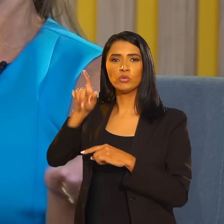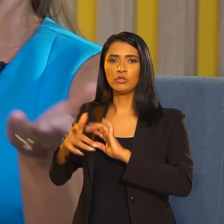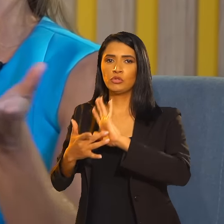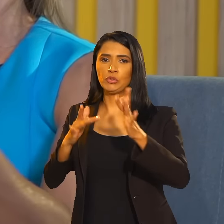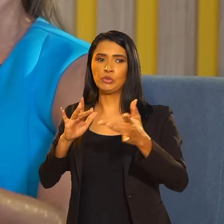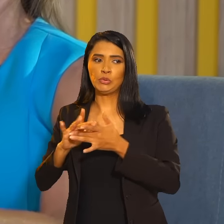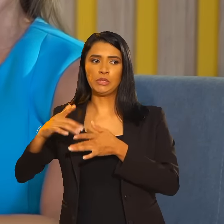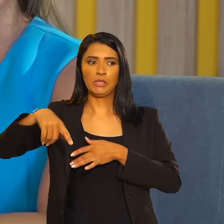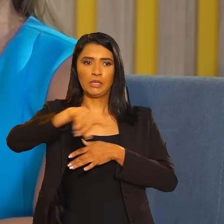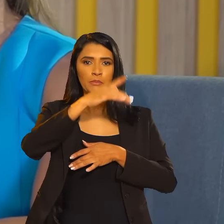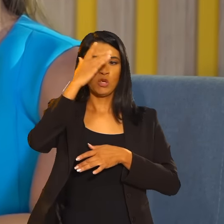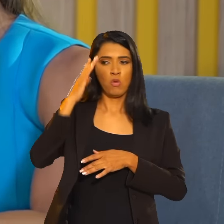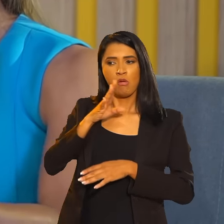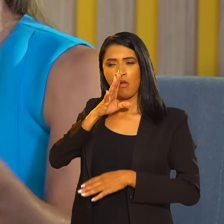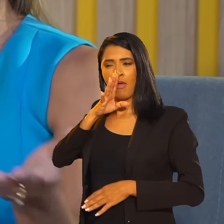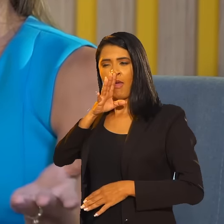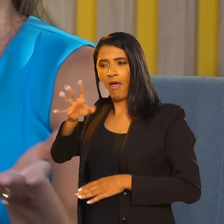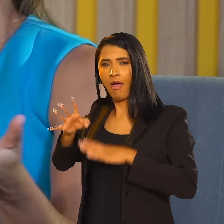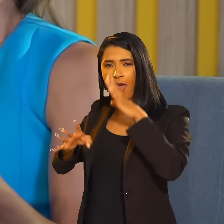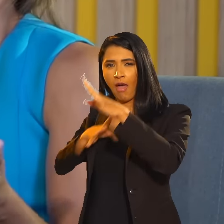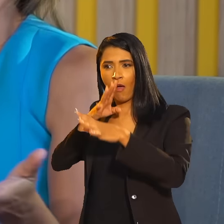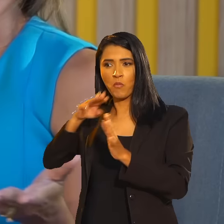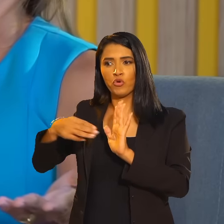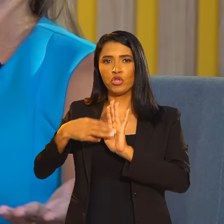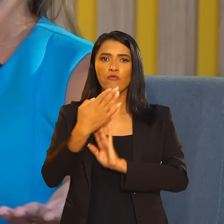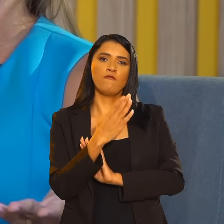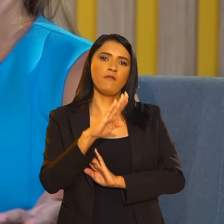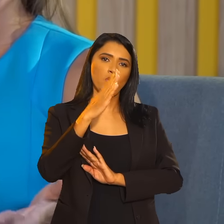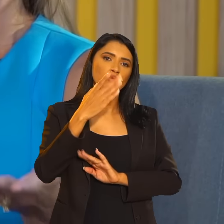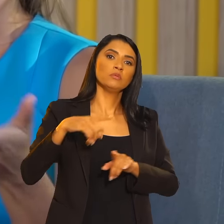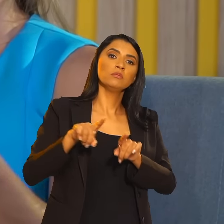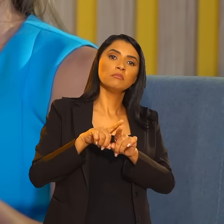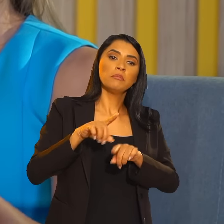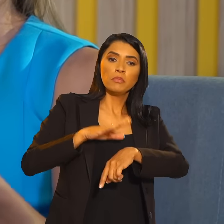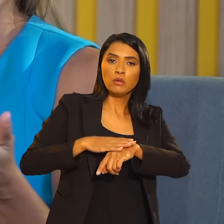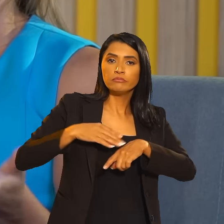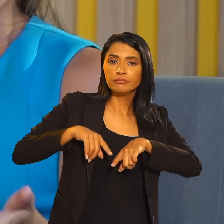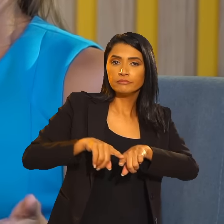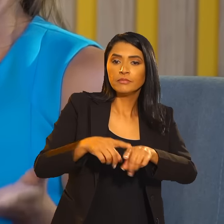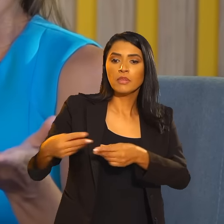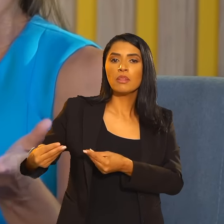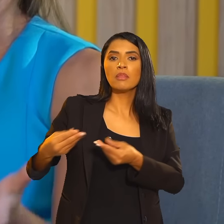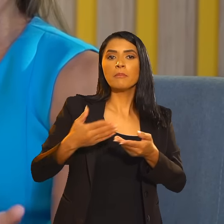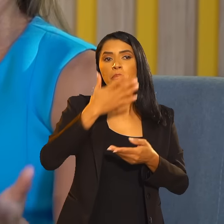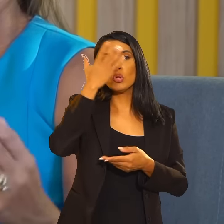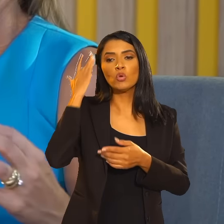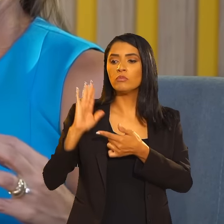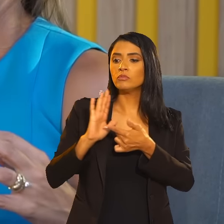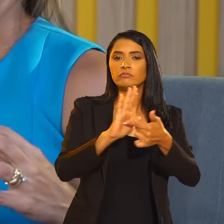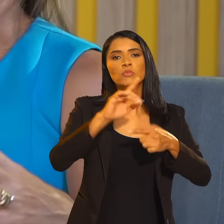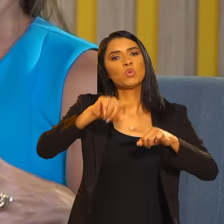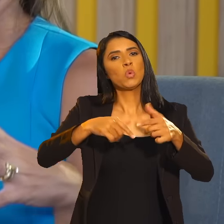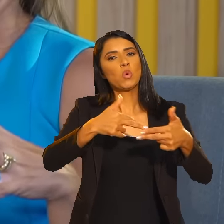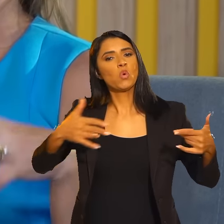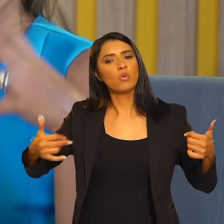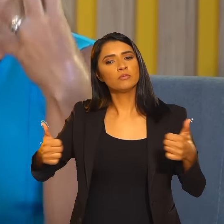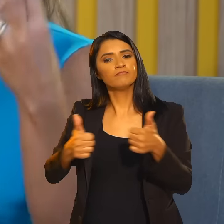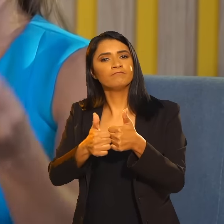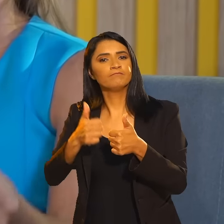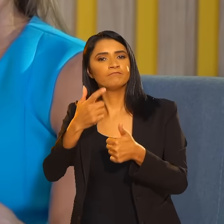ele, diante daquelas pessoas que queriam incriminá-lo com motivos falsos, e ao mesmo tempo trazendo para as pessoas coisas